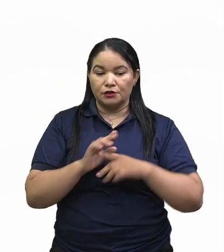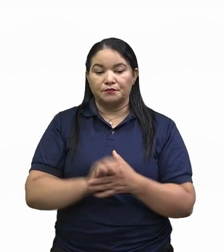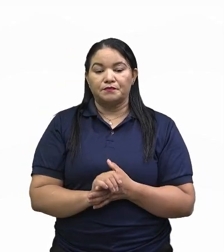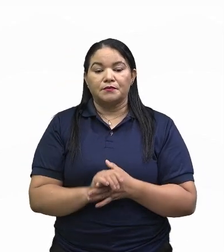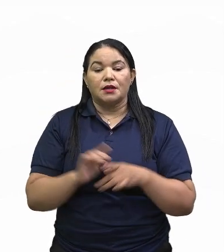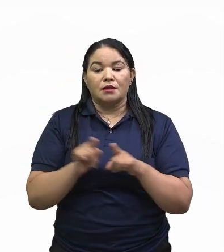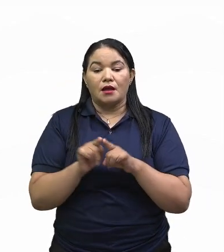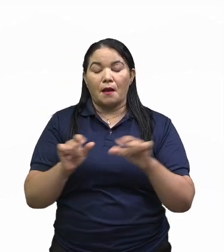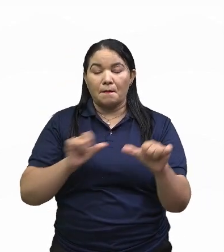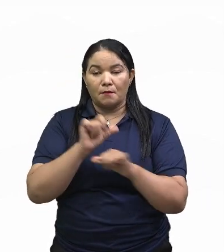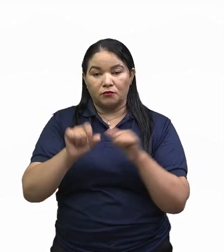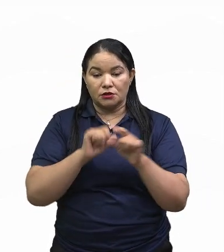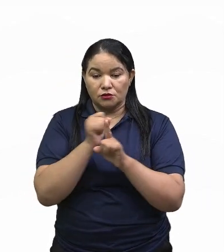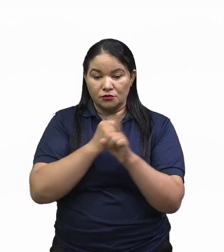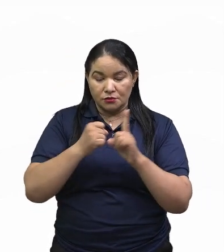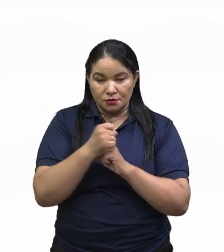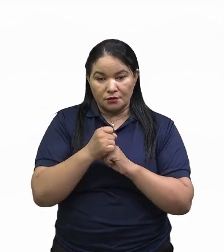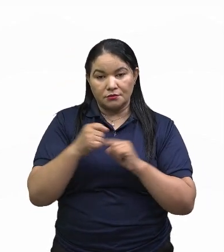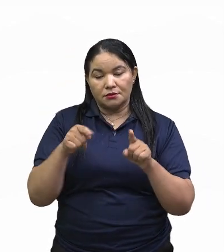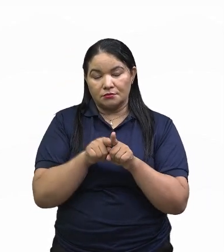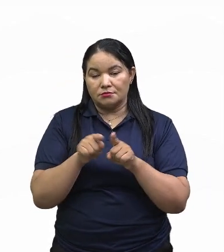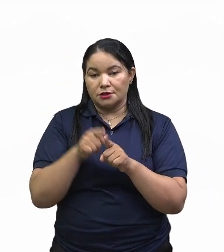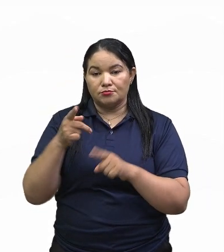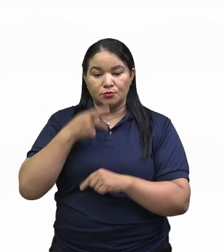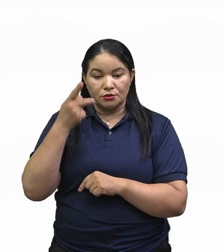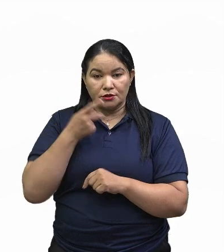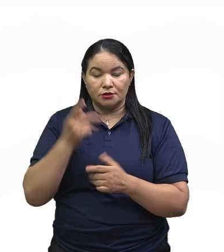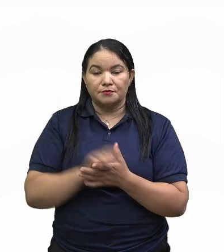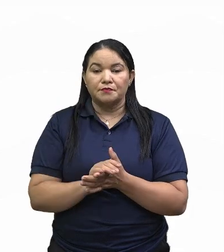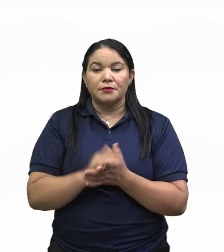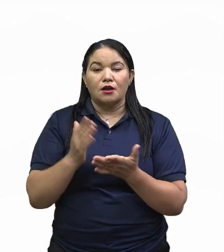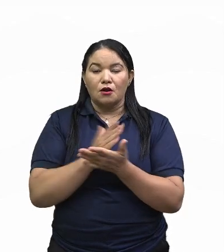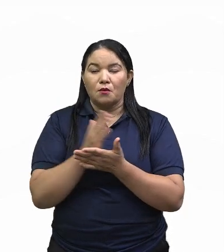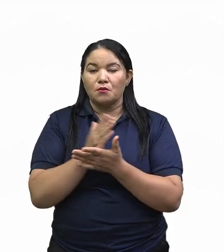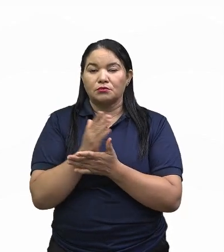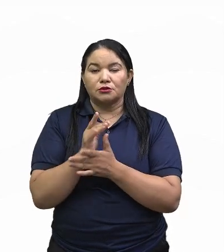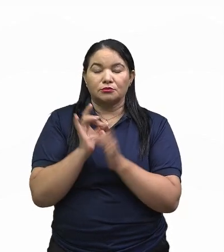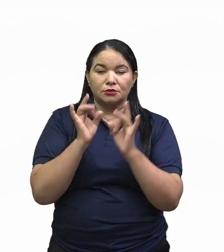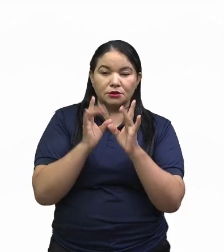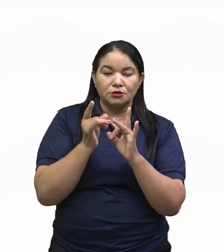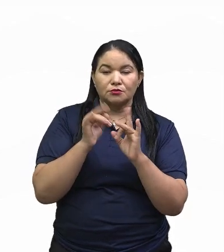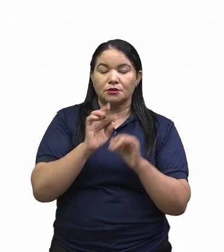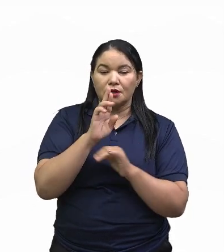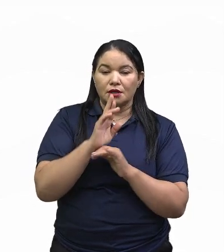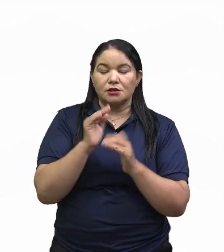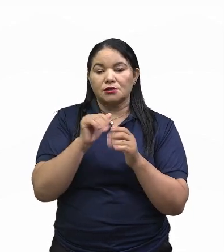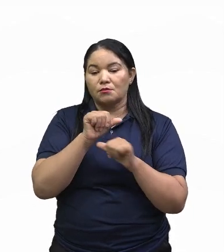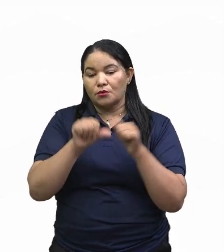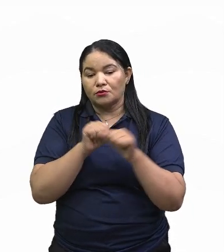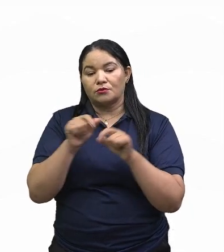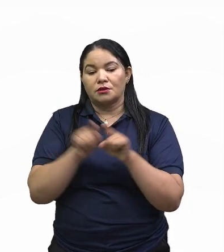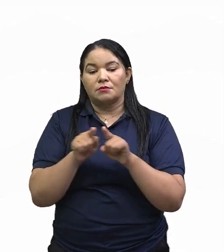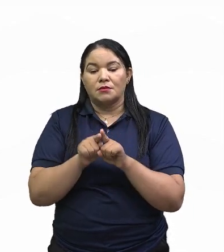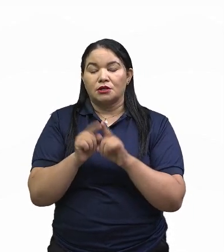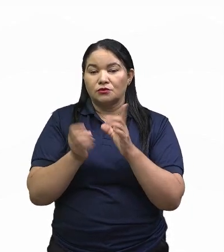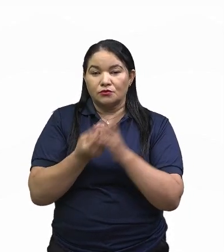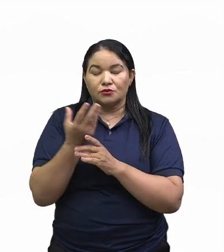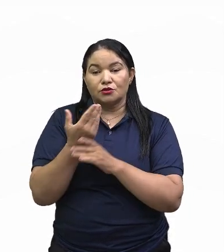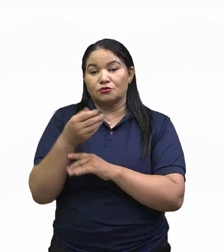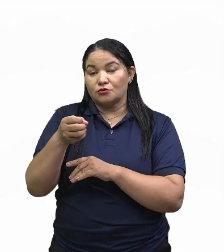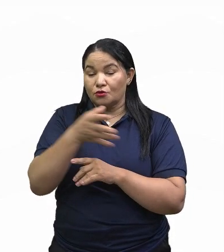né, com a abolição de todos aqueles privilégios, uma nova instituição política surgindo ali com a